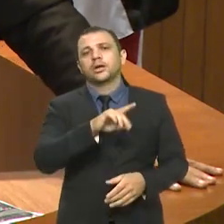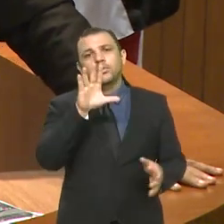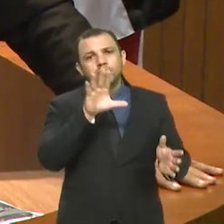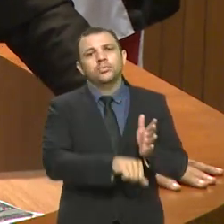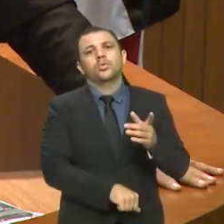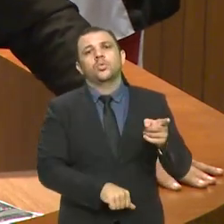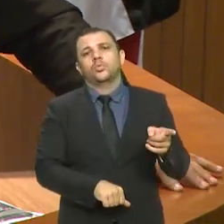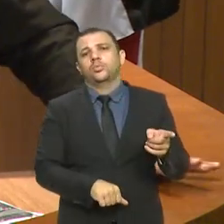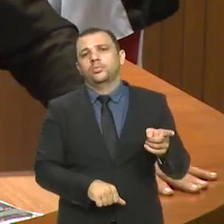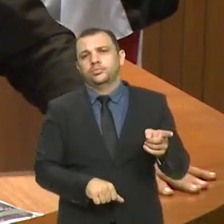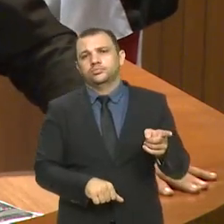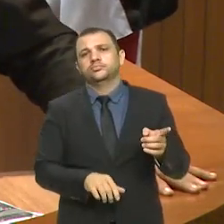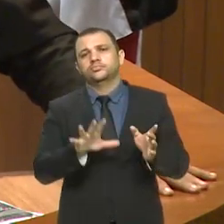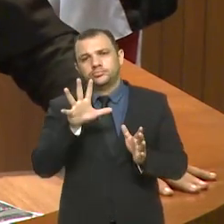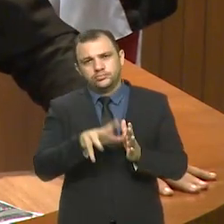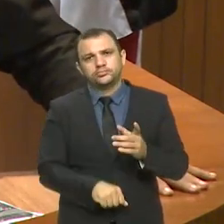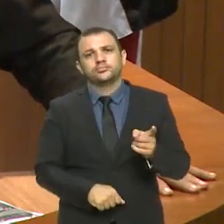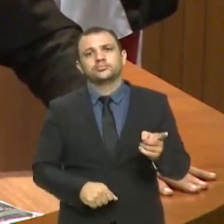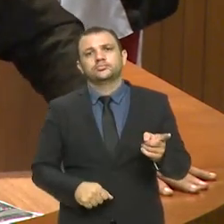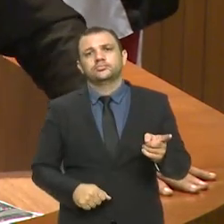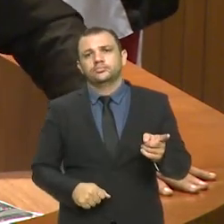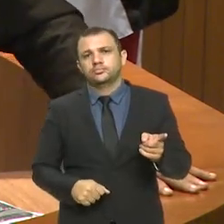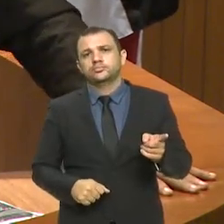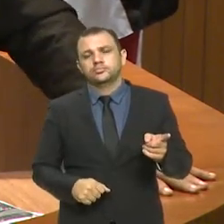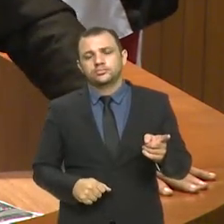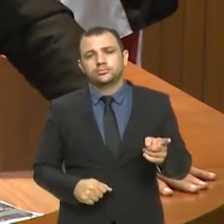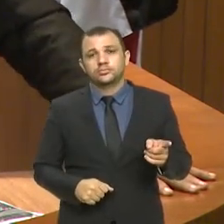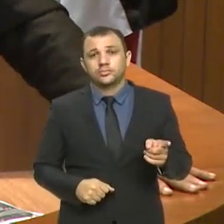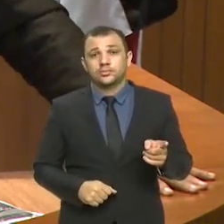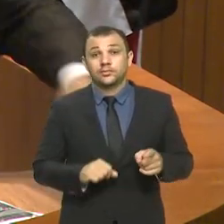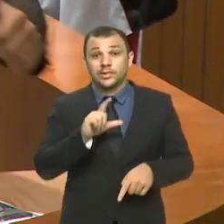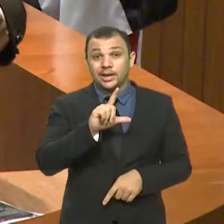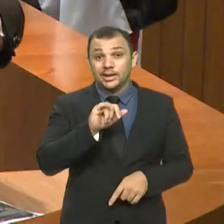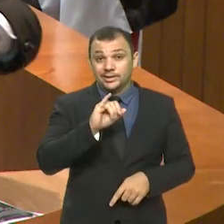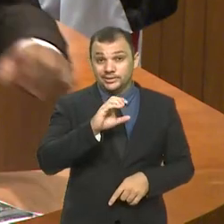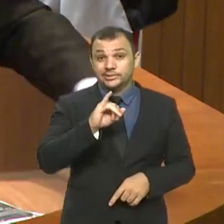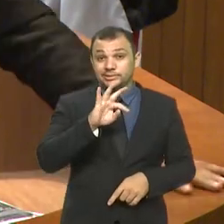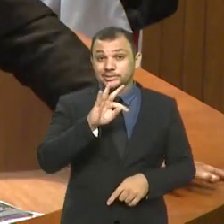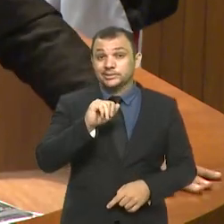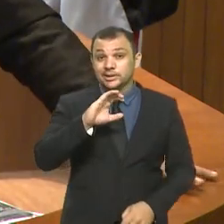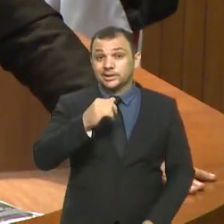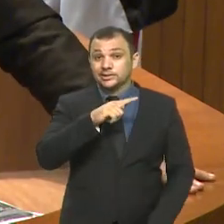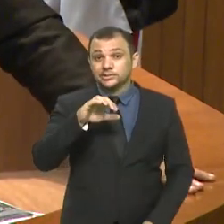licitação fraudulenta. Essa foi a licitação que fizeram.